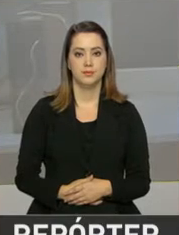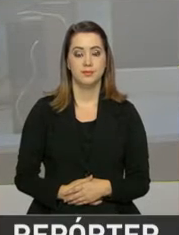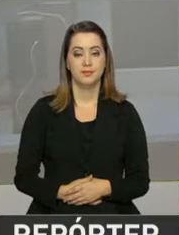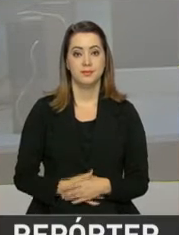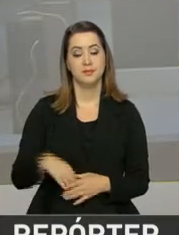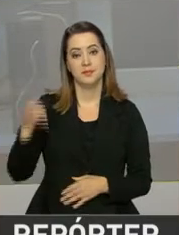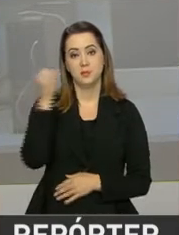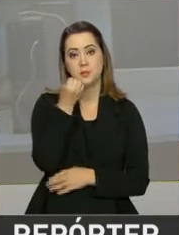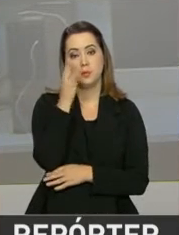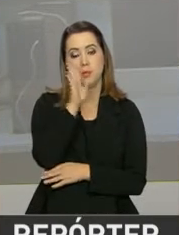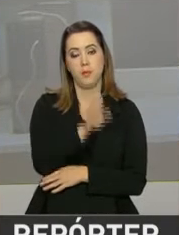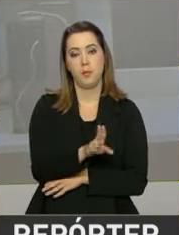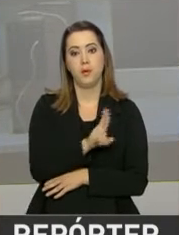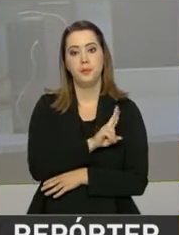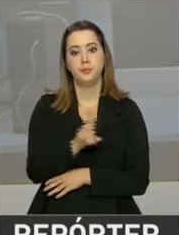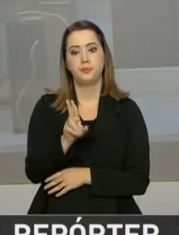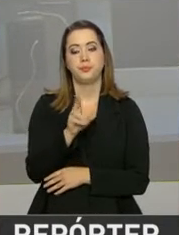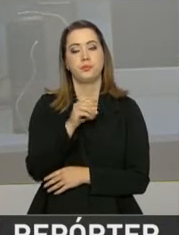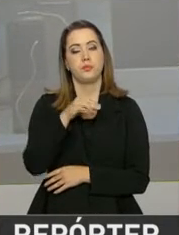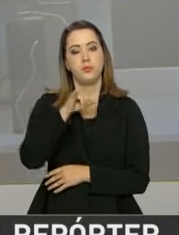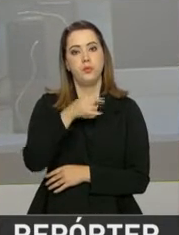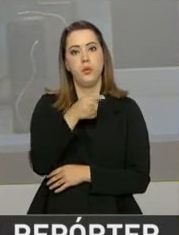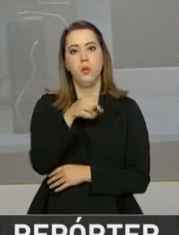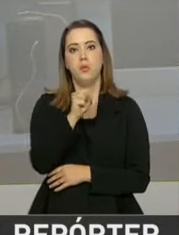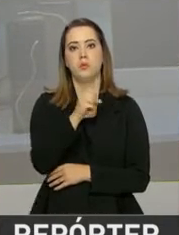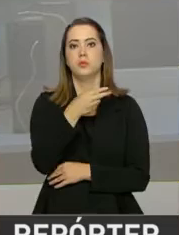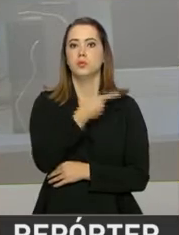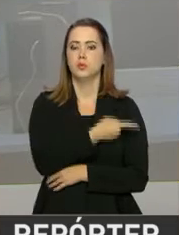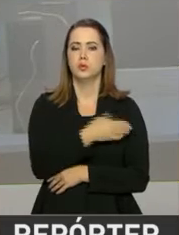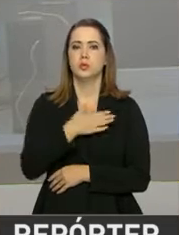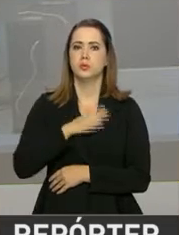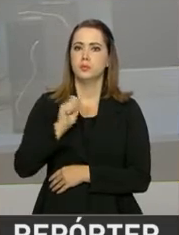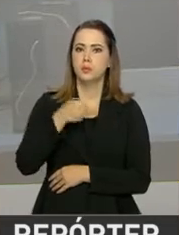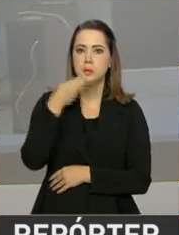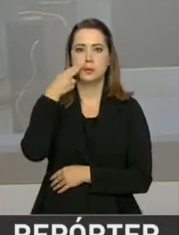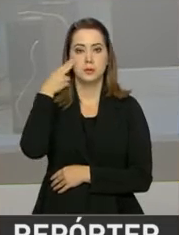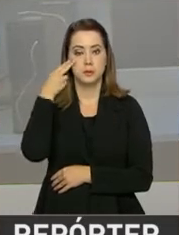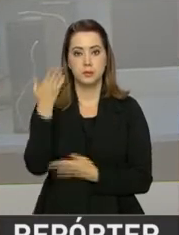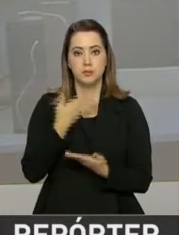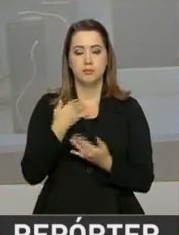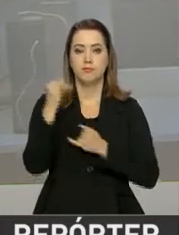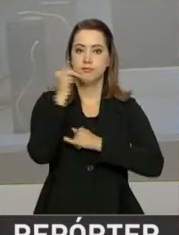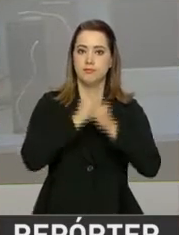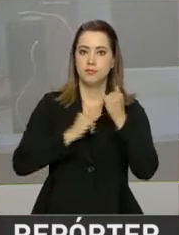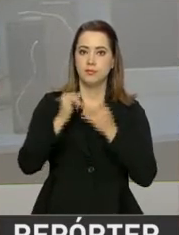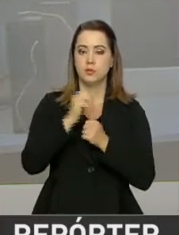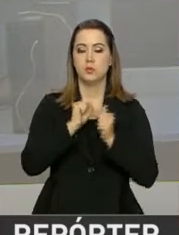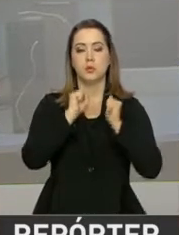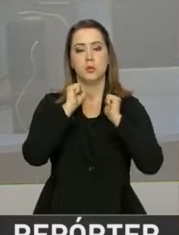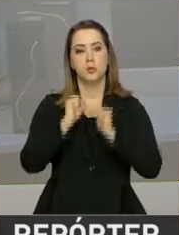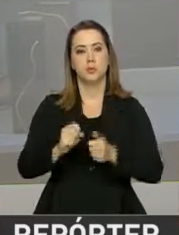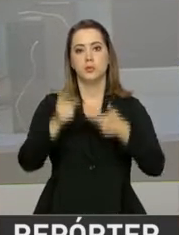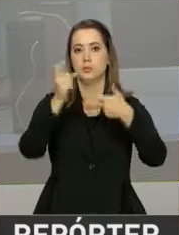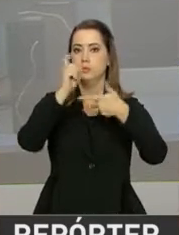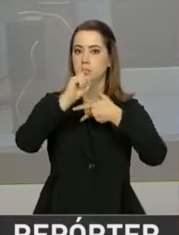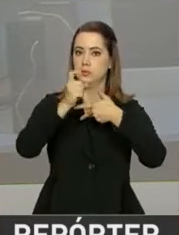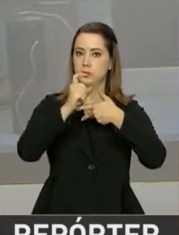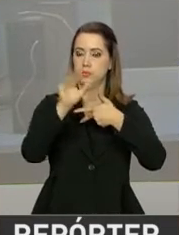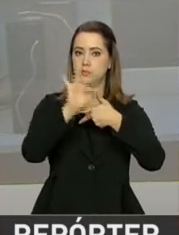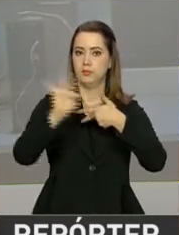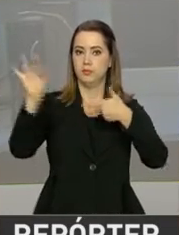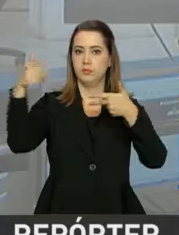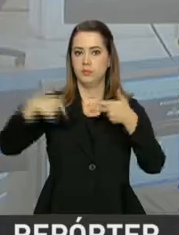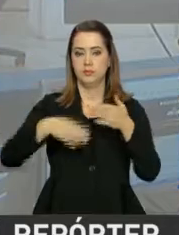o Olá boa tarde o senhor José Luiz filho e a partir de agora trago para você as notícias do Poder Executivo Federal aqui no